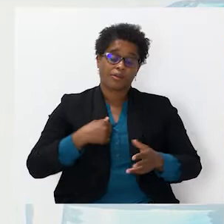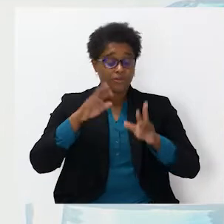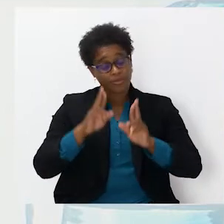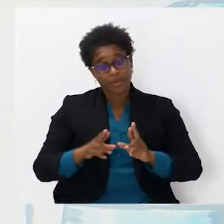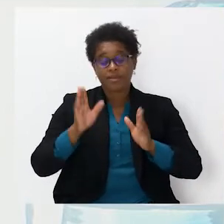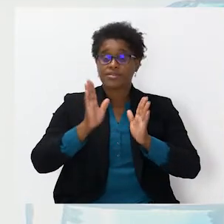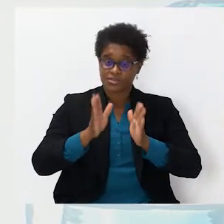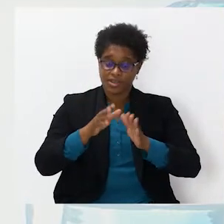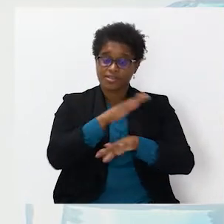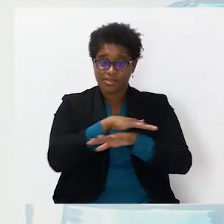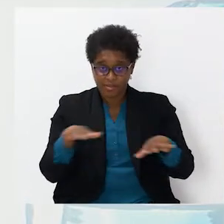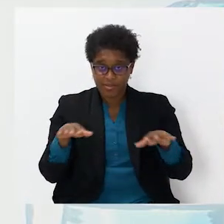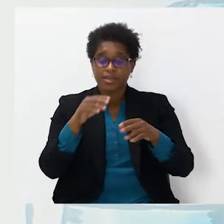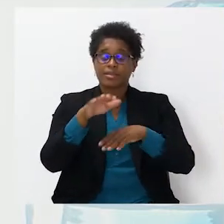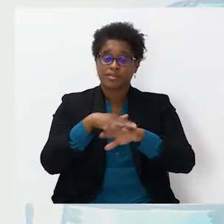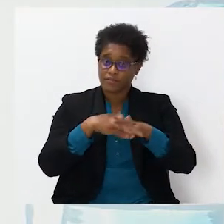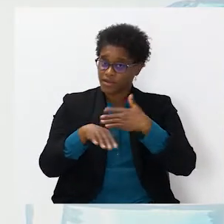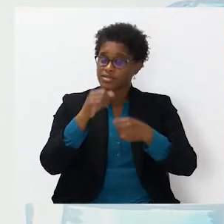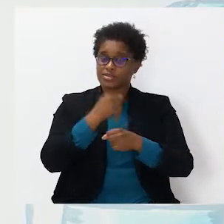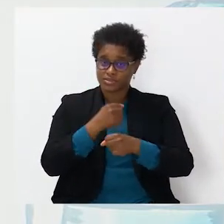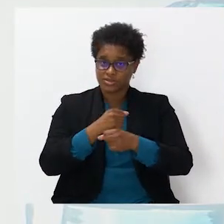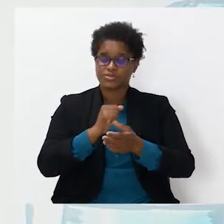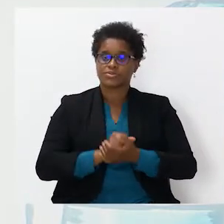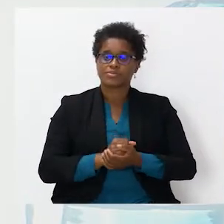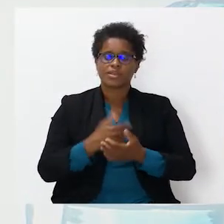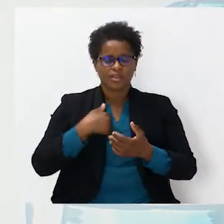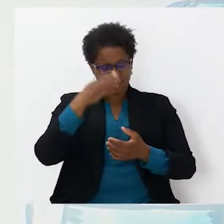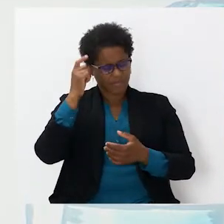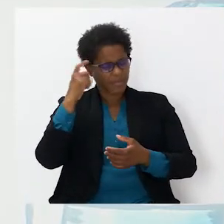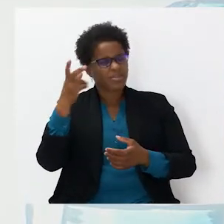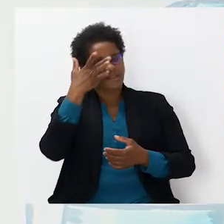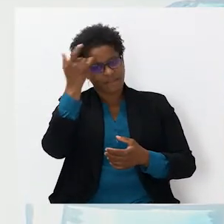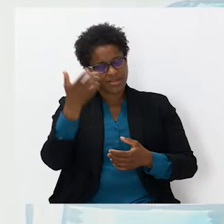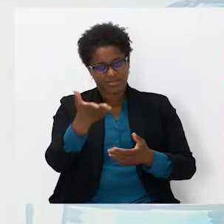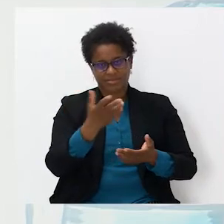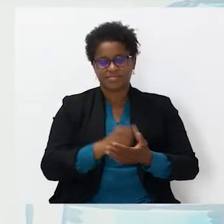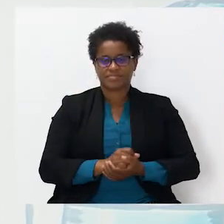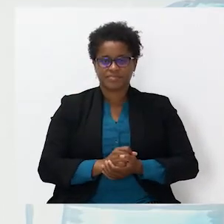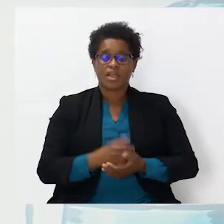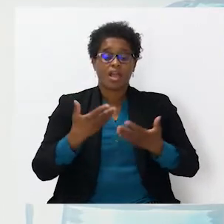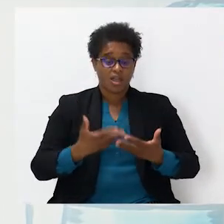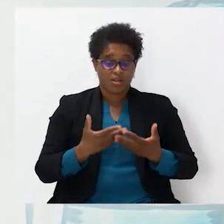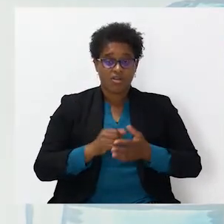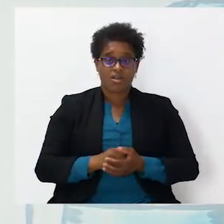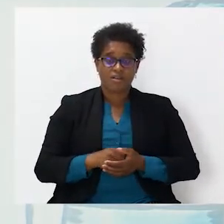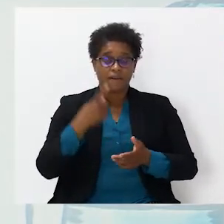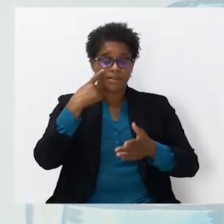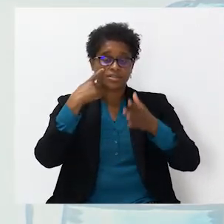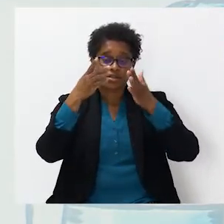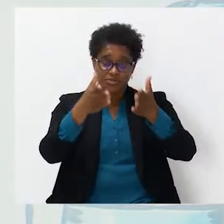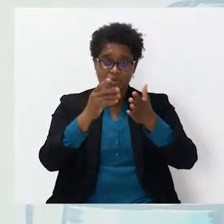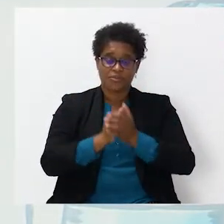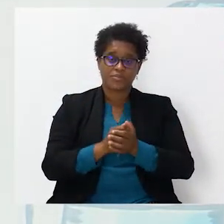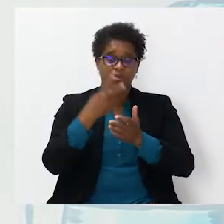Espero que já tenham terminado de fazer o exercício. Acho que é fácil, não é? Bem, agora vamos prestar